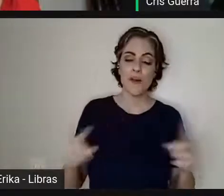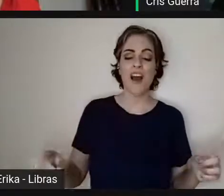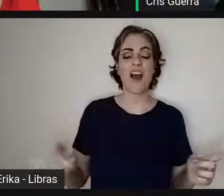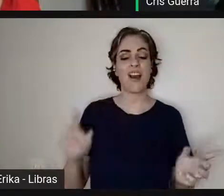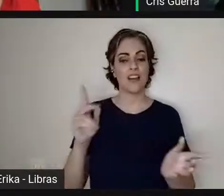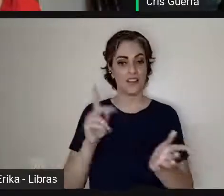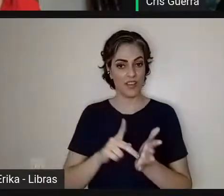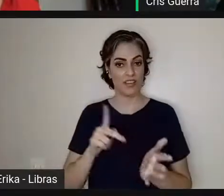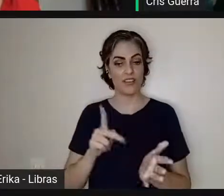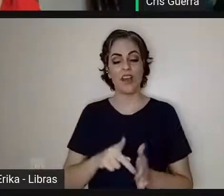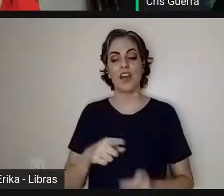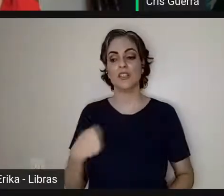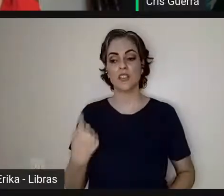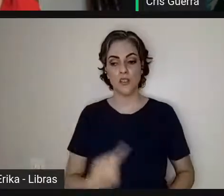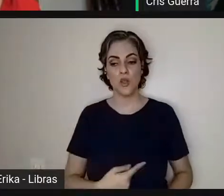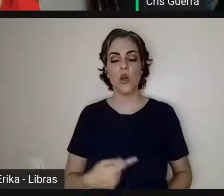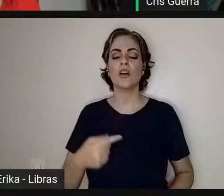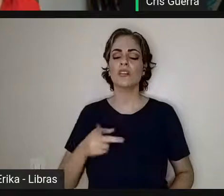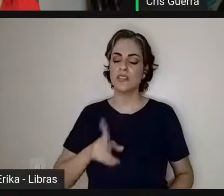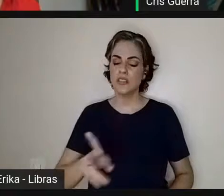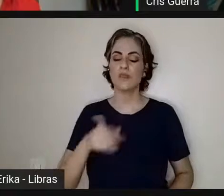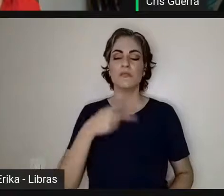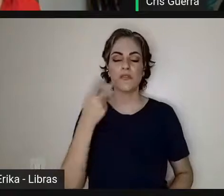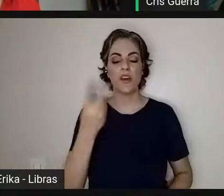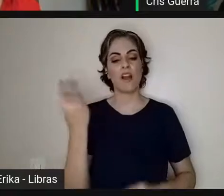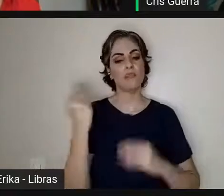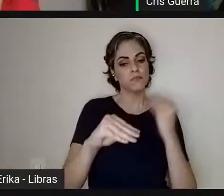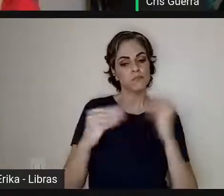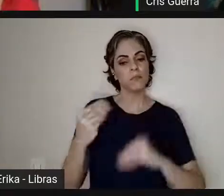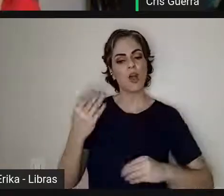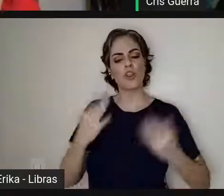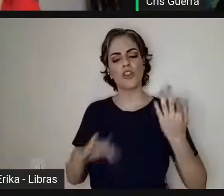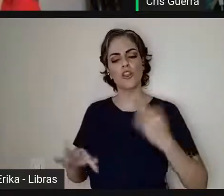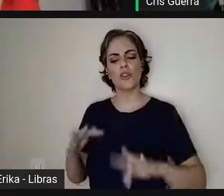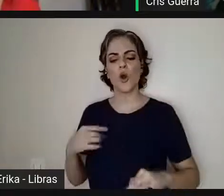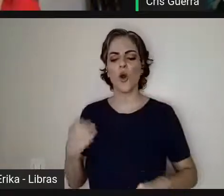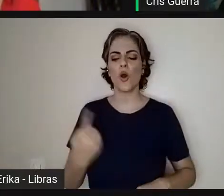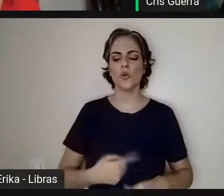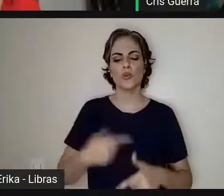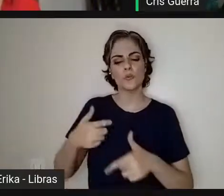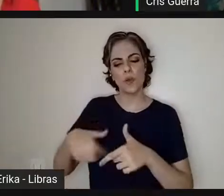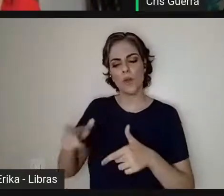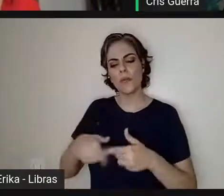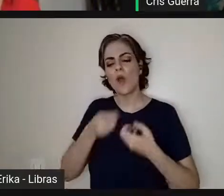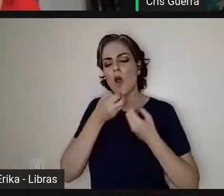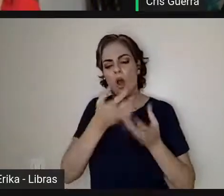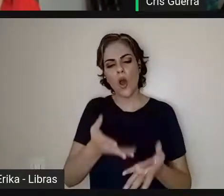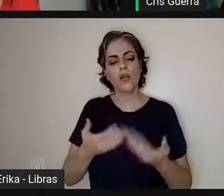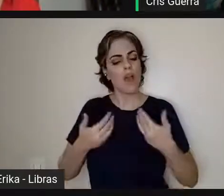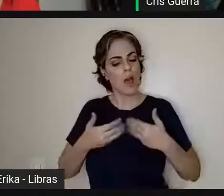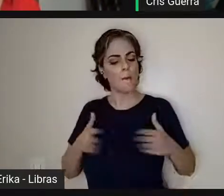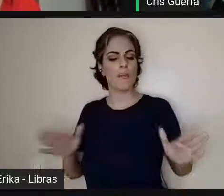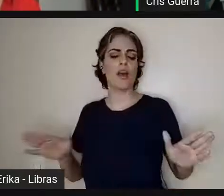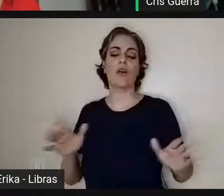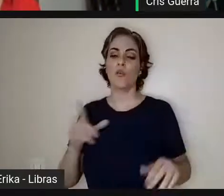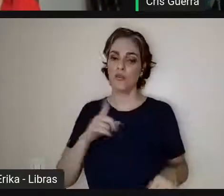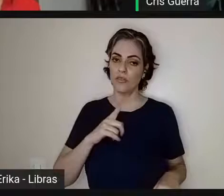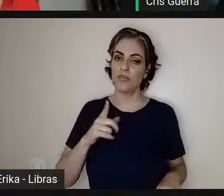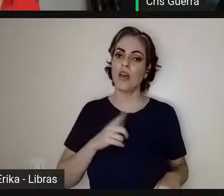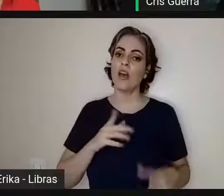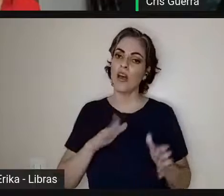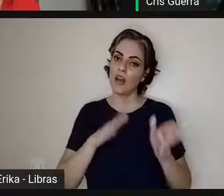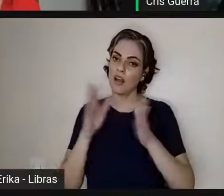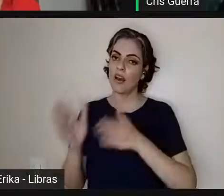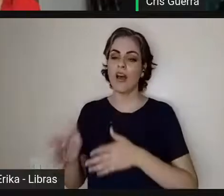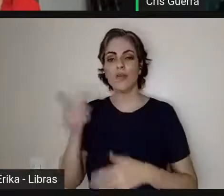vindo, a gente tem falado das nossas dores também nas redes, né? Cada vez mais a gente está se abrindo para isso, então tem um lado interessante.